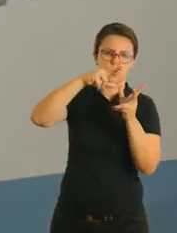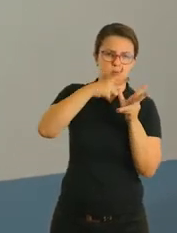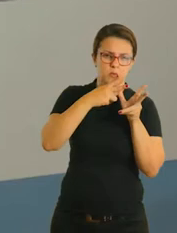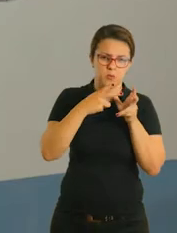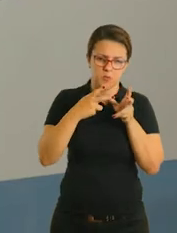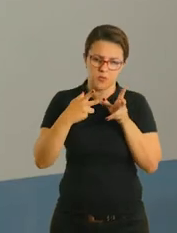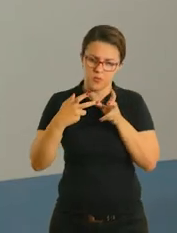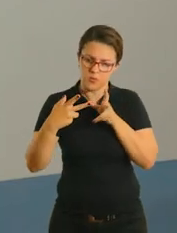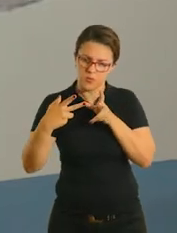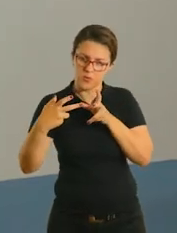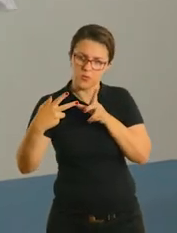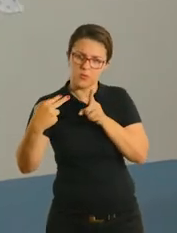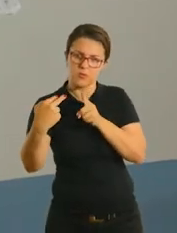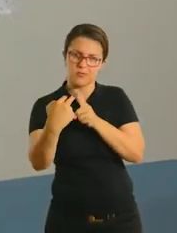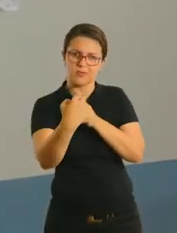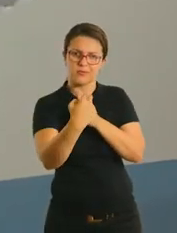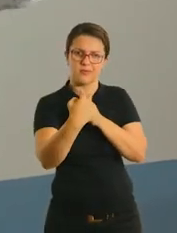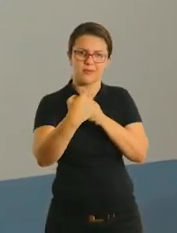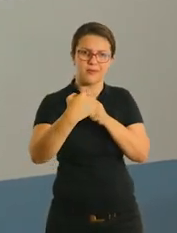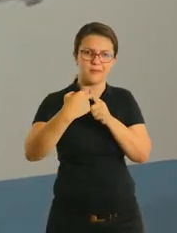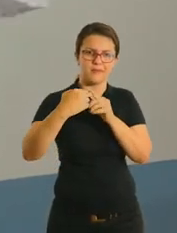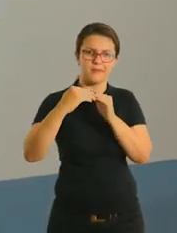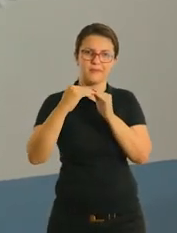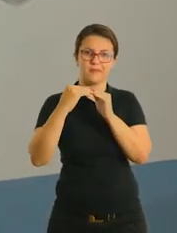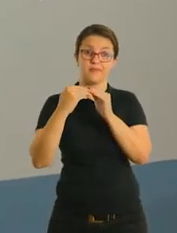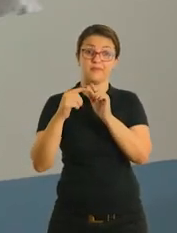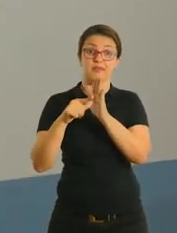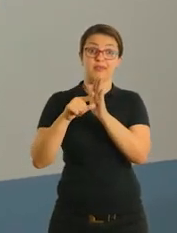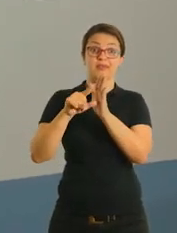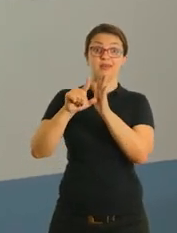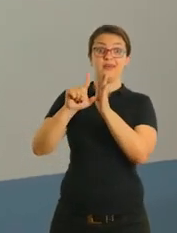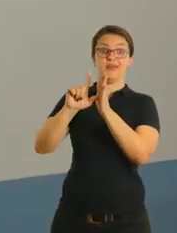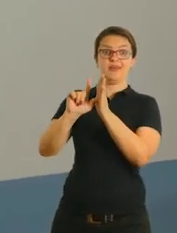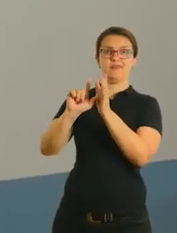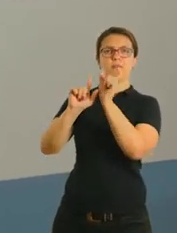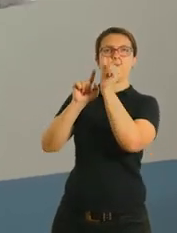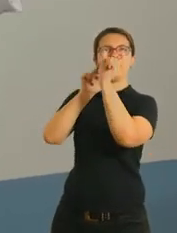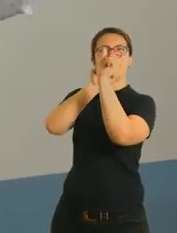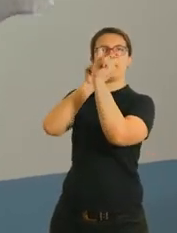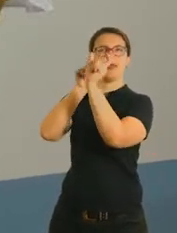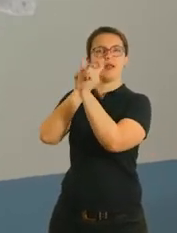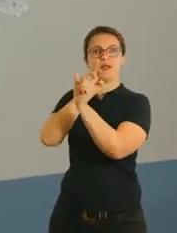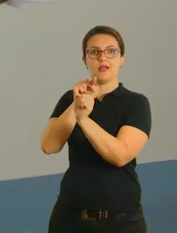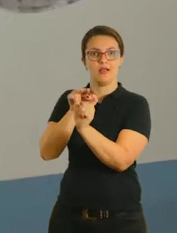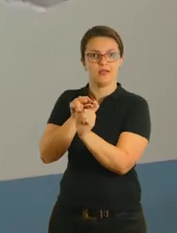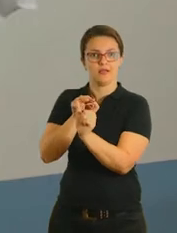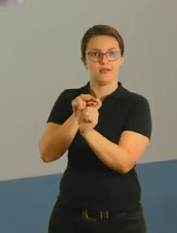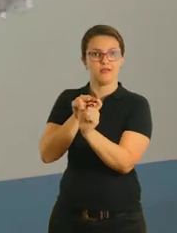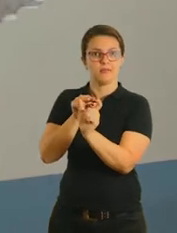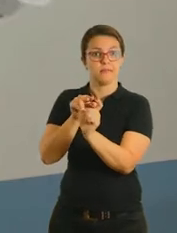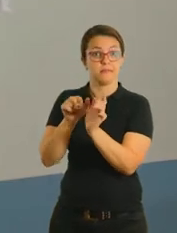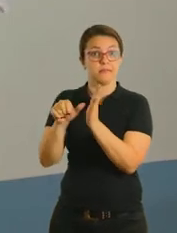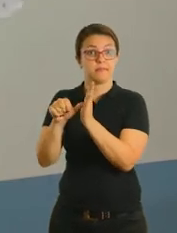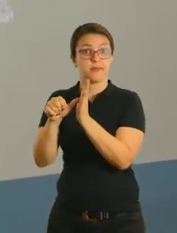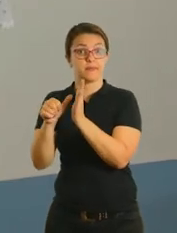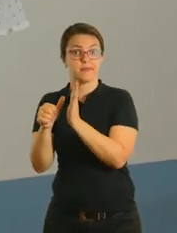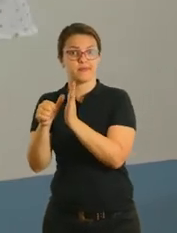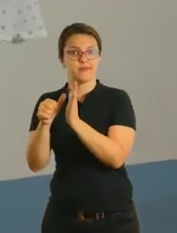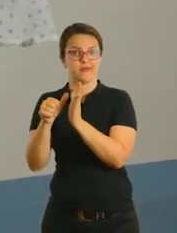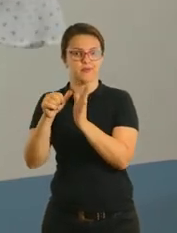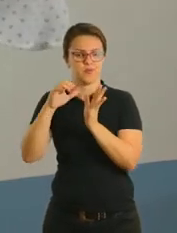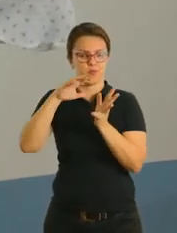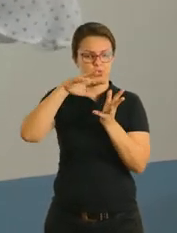da palavra. Ela vem antes. A criança primeiro precisa ler o mundo para depois entender a leitura